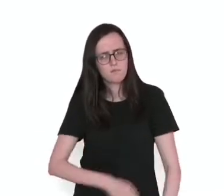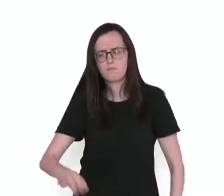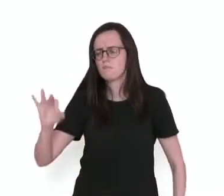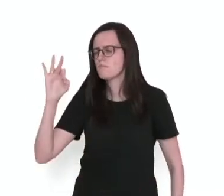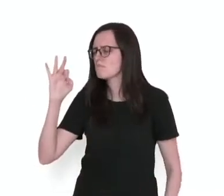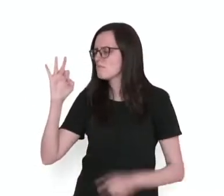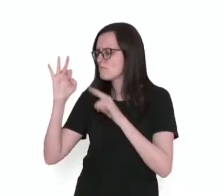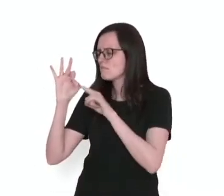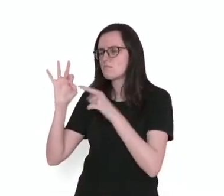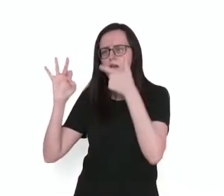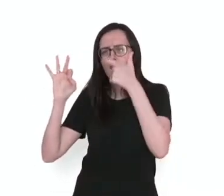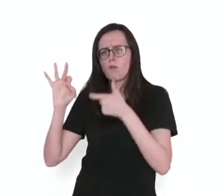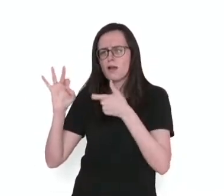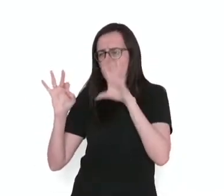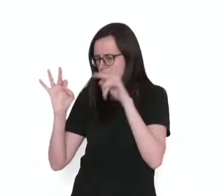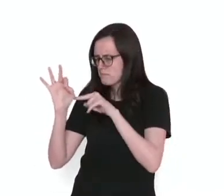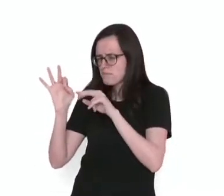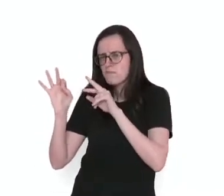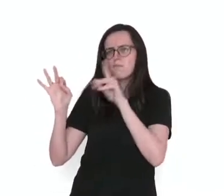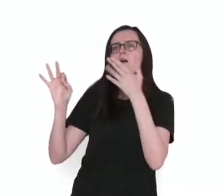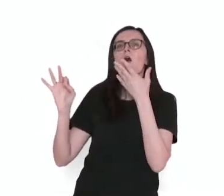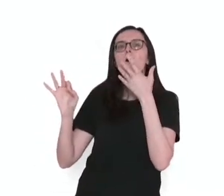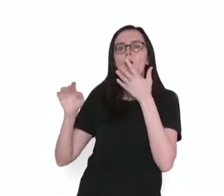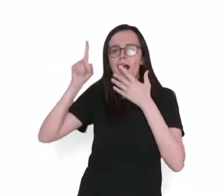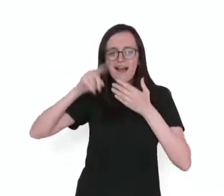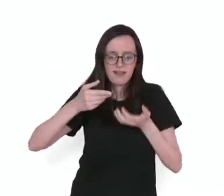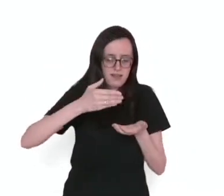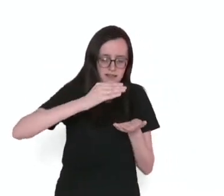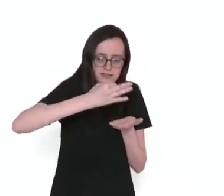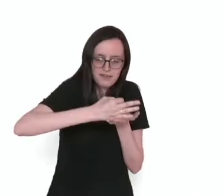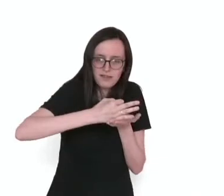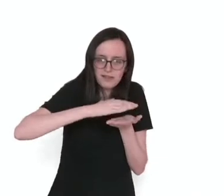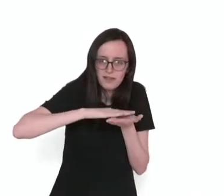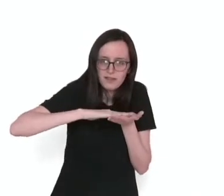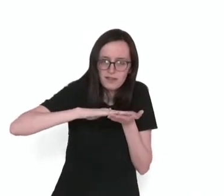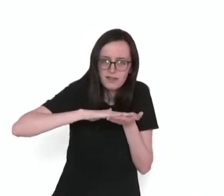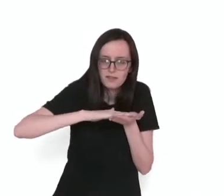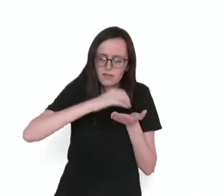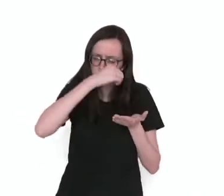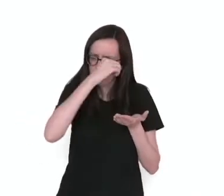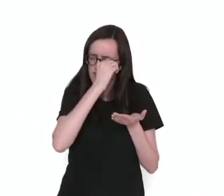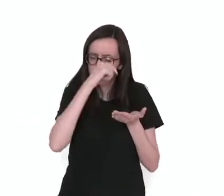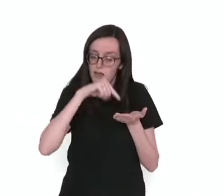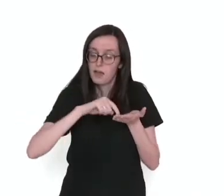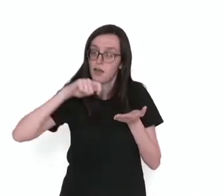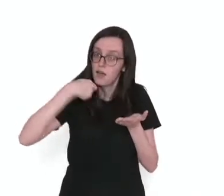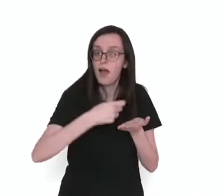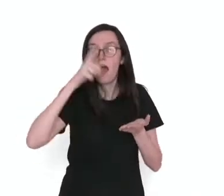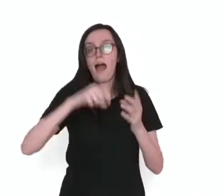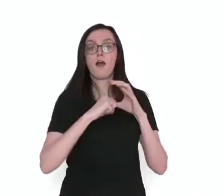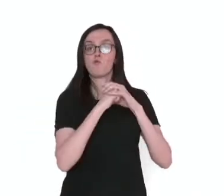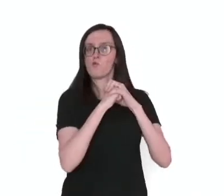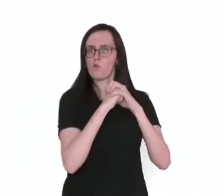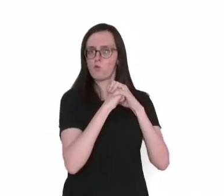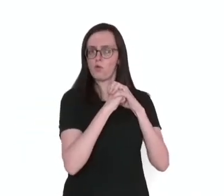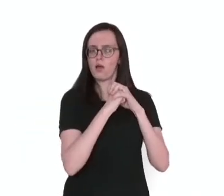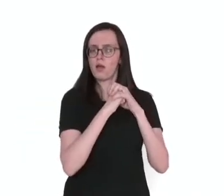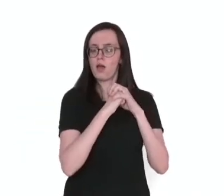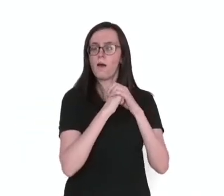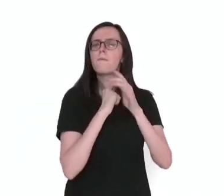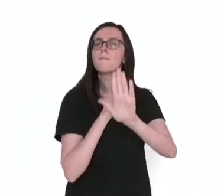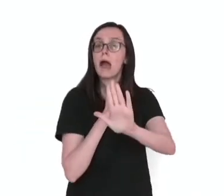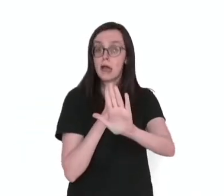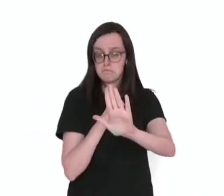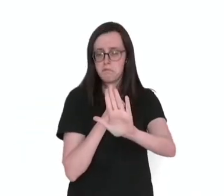uma região mais corada na lâmina, estrutura identificada pelo professor como núcleo. Apenas com essa